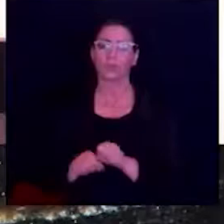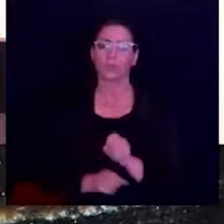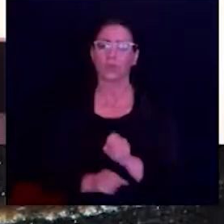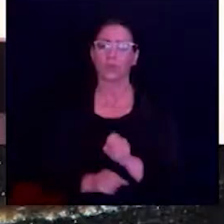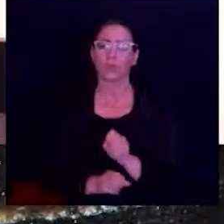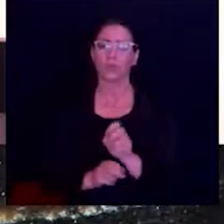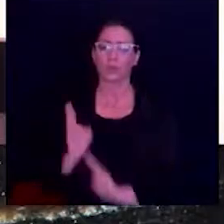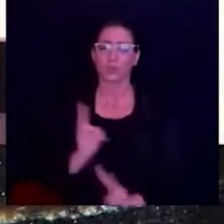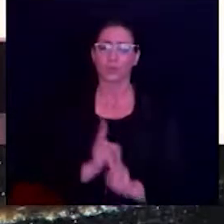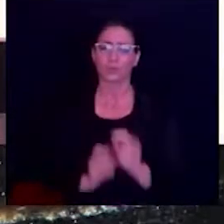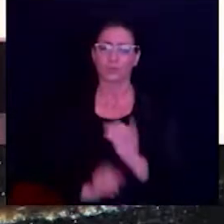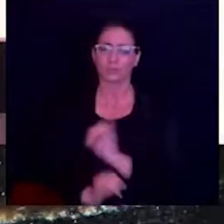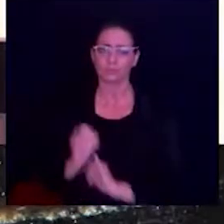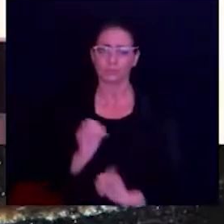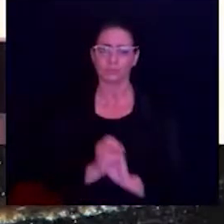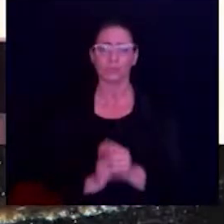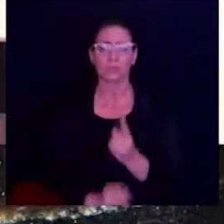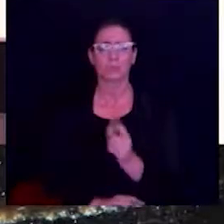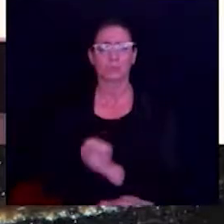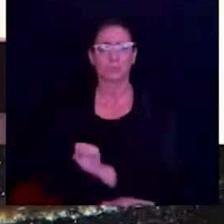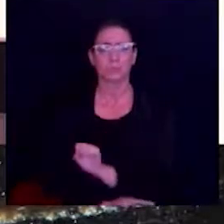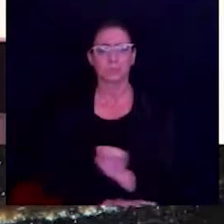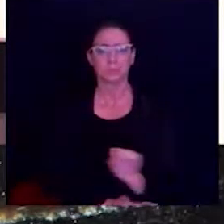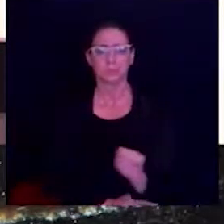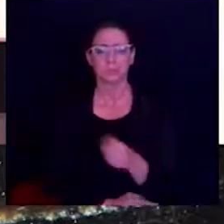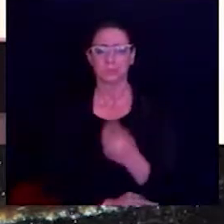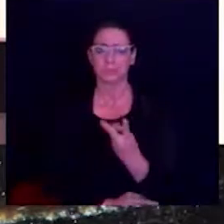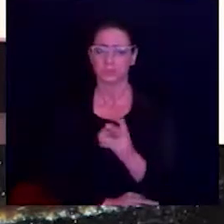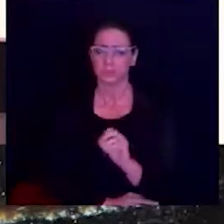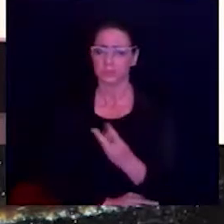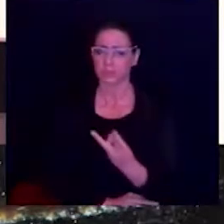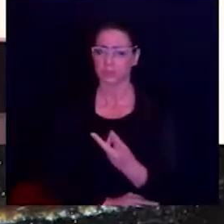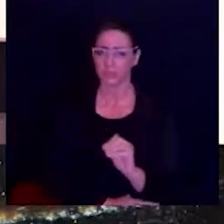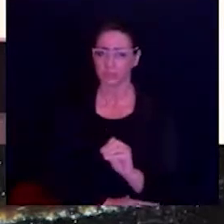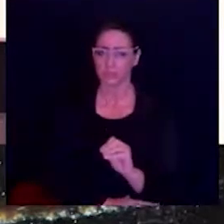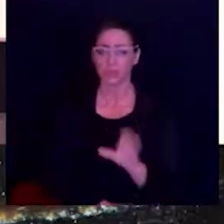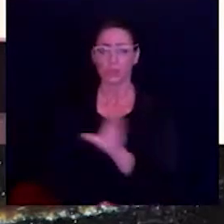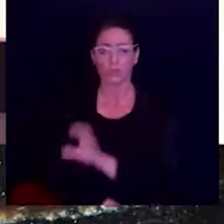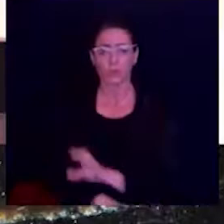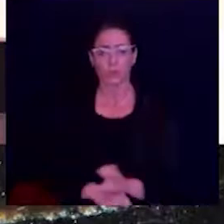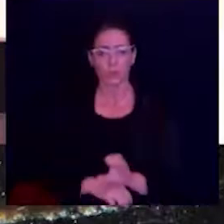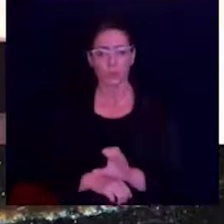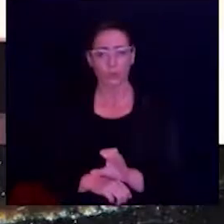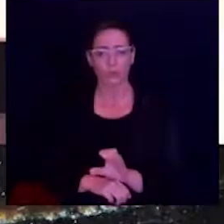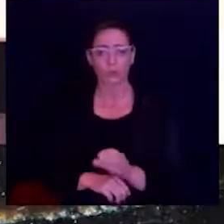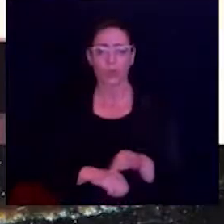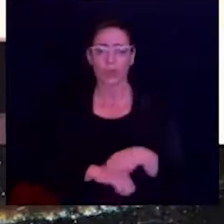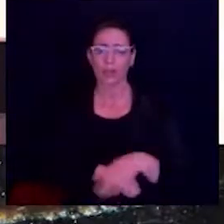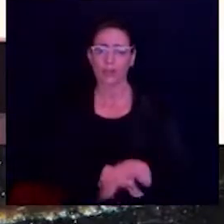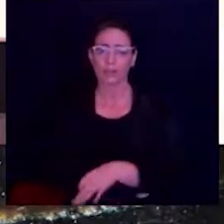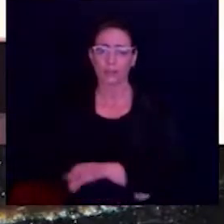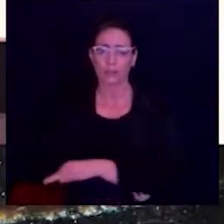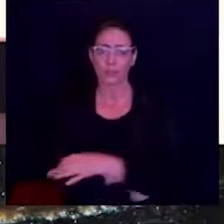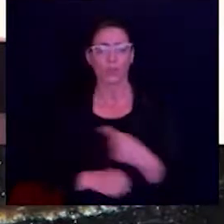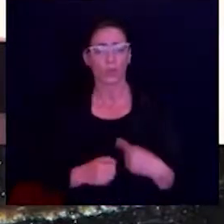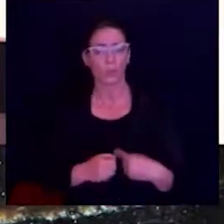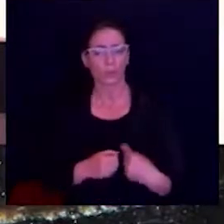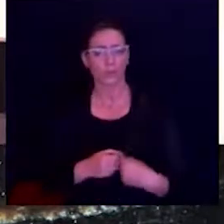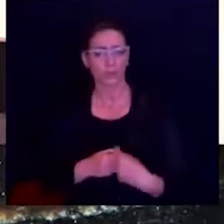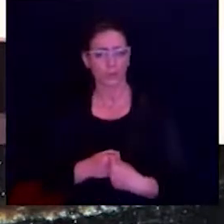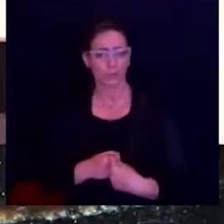dos concluintes do primeiro semestre de 2020 dos cursos de Arquitetura e